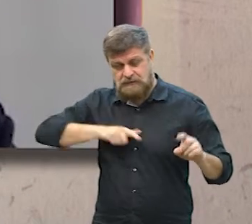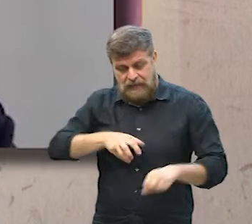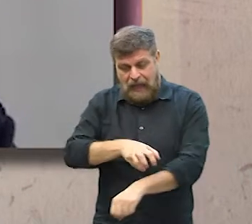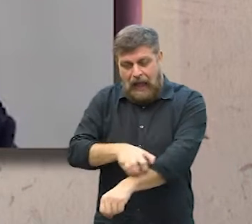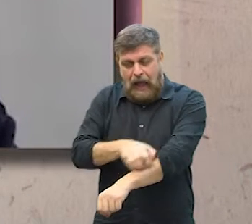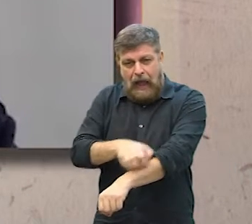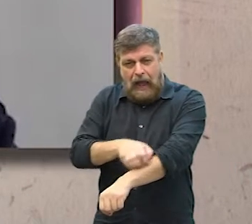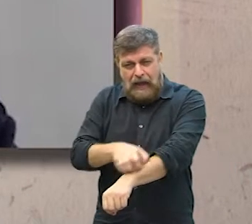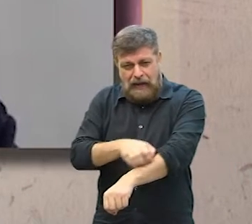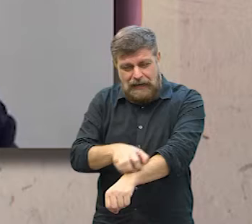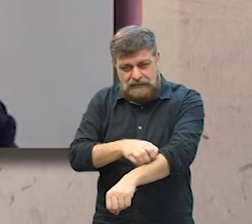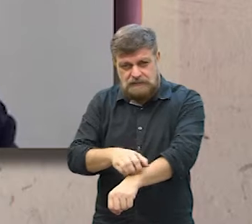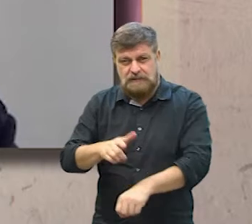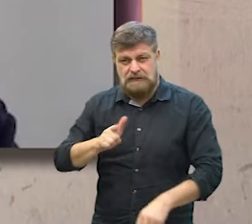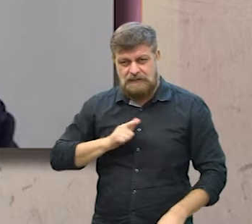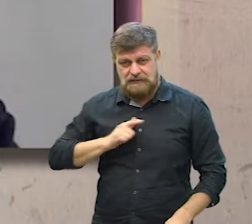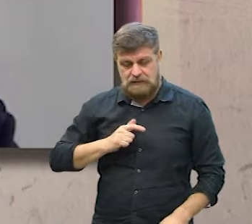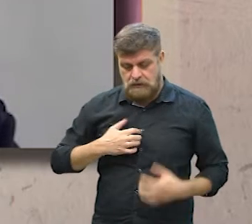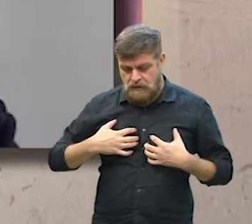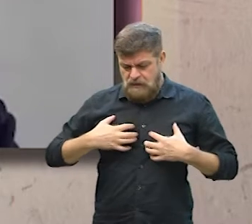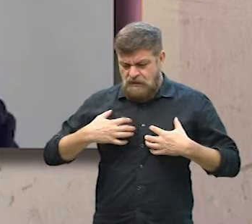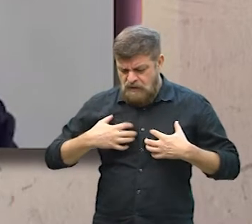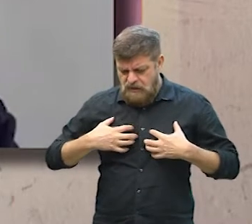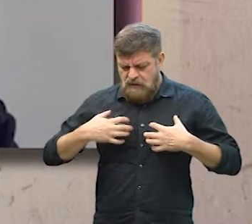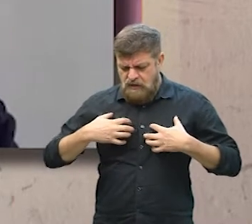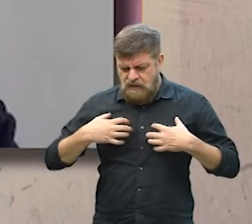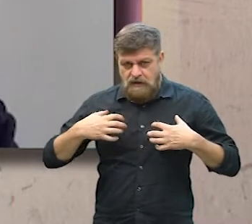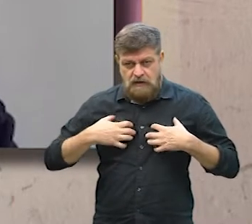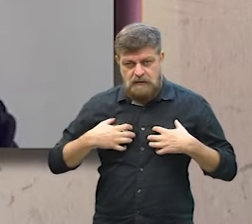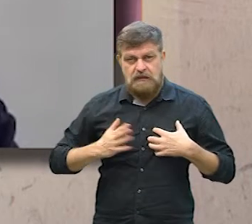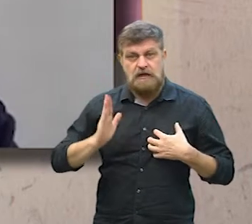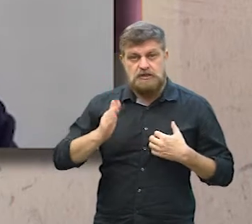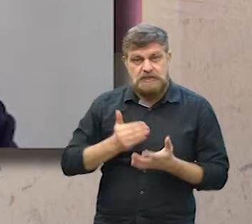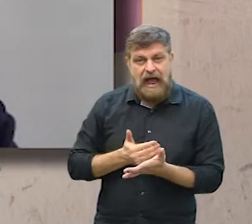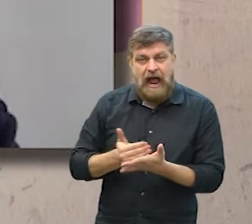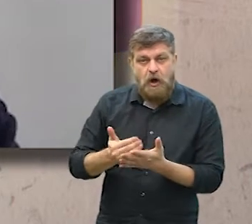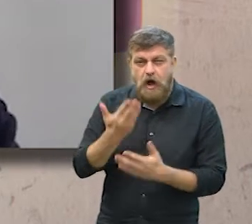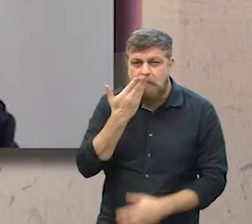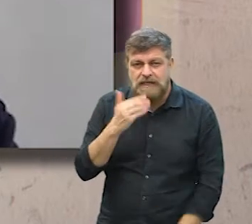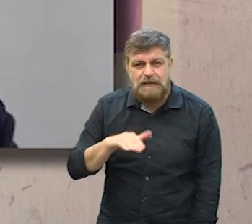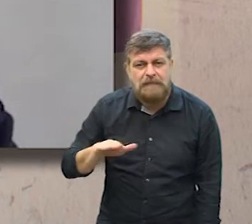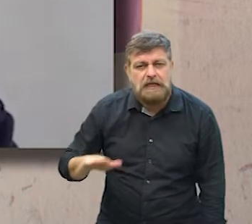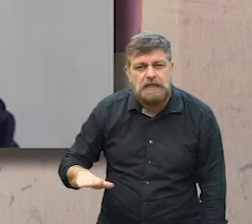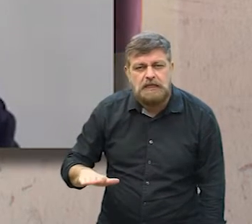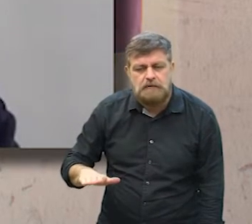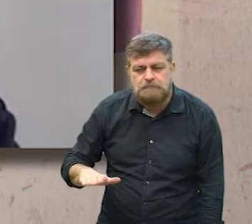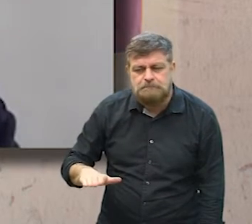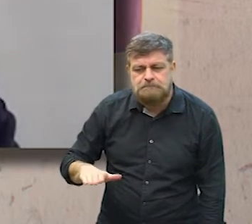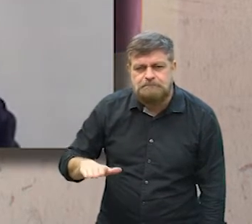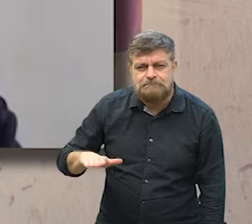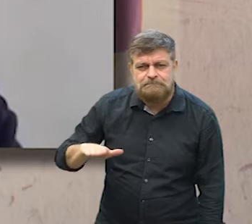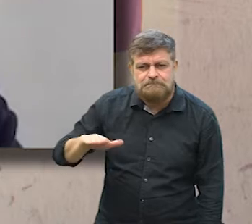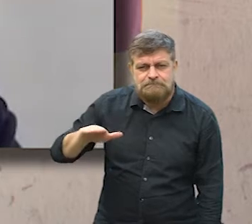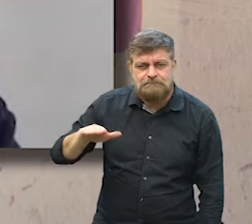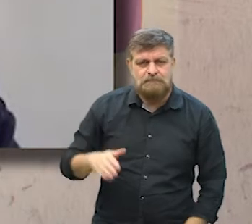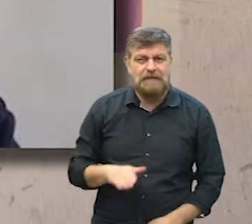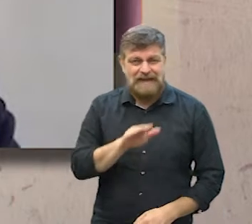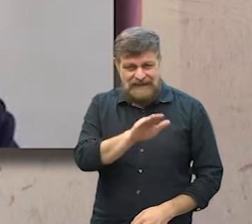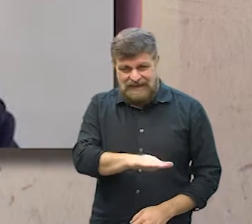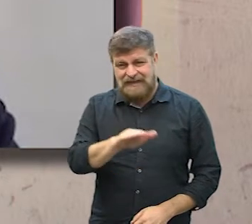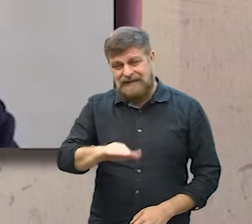forma alérgica da doença, né, a asma alérgica, essa tende a começar bem precoce, né, quando a pessoa é